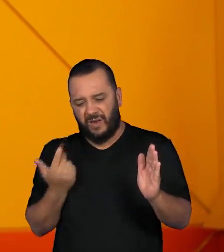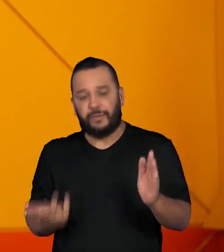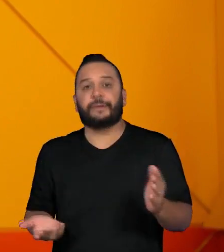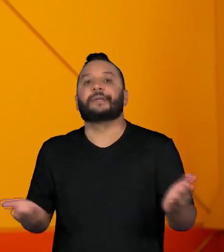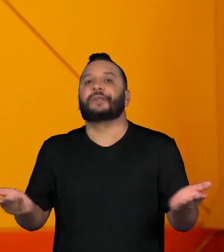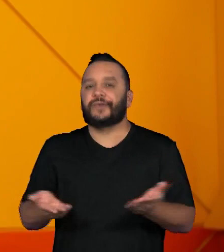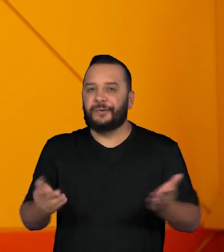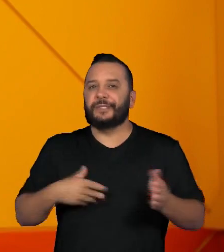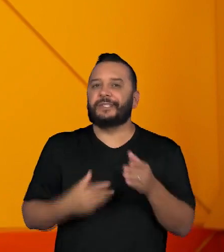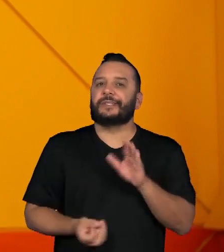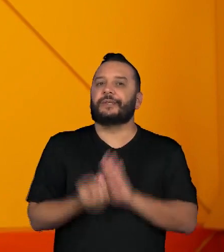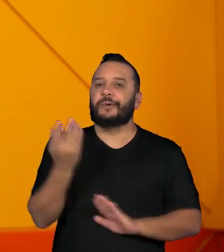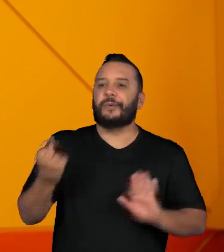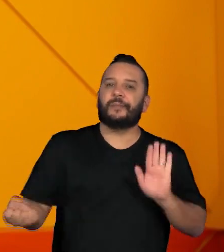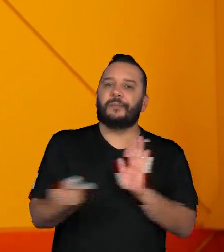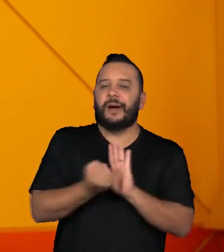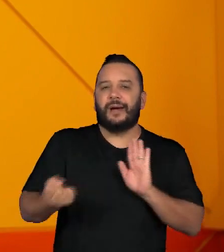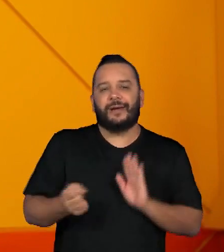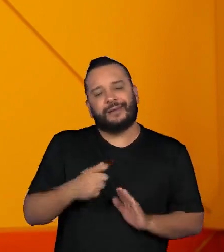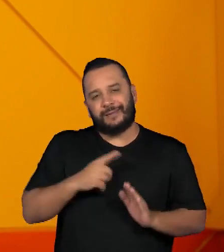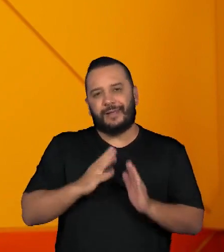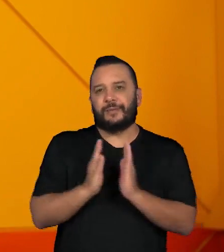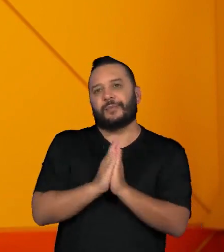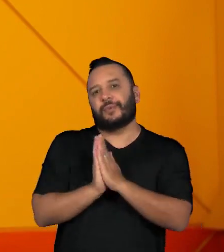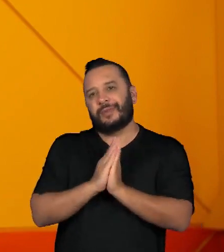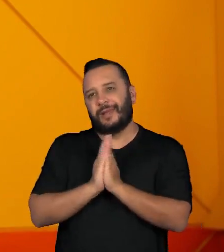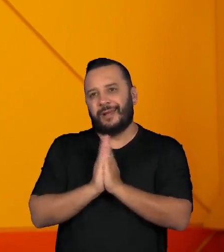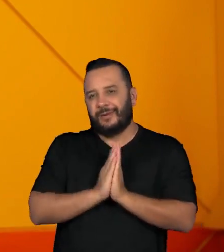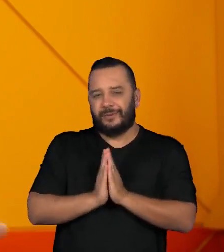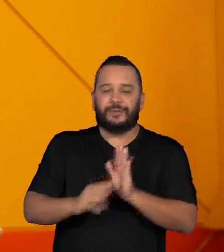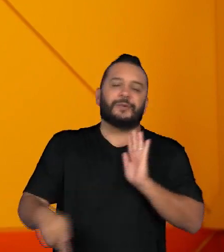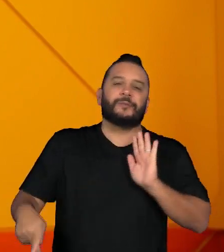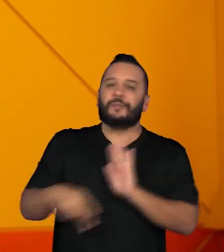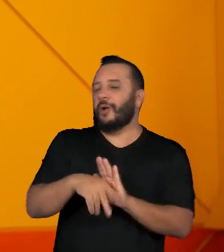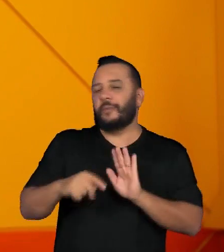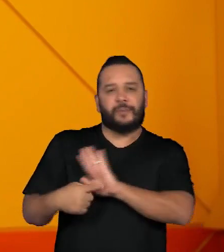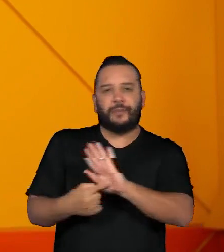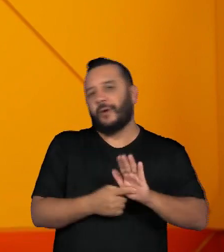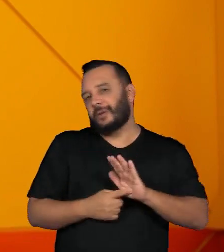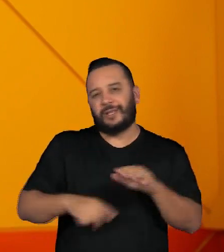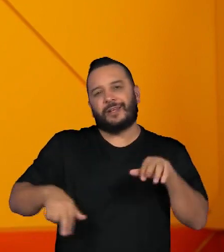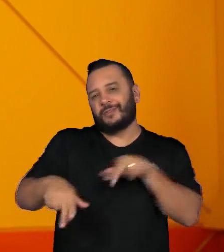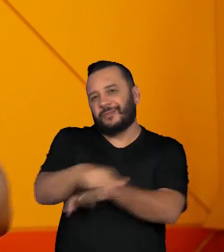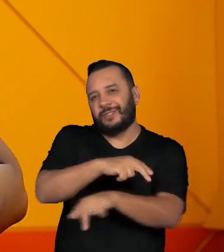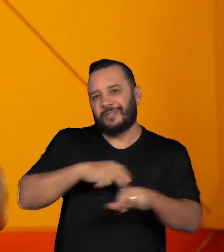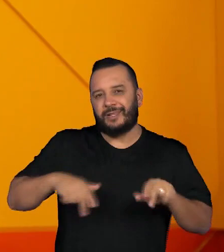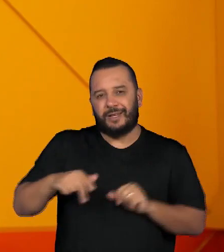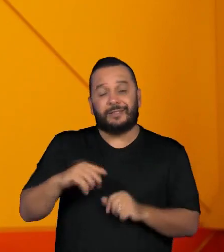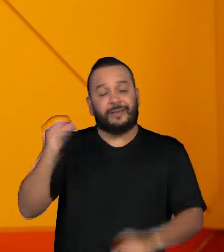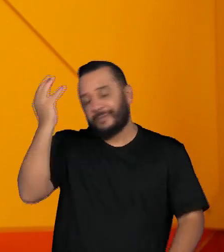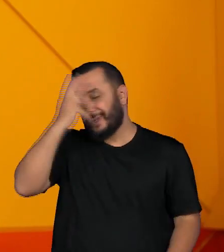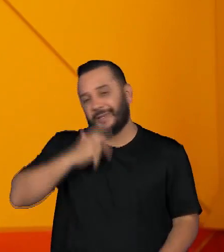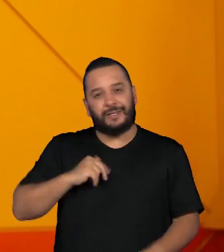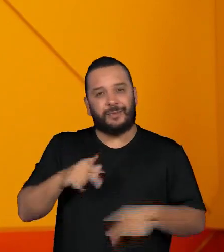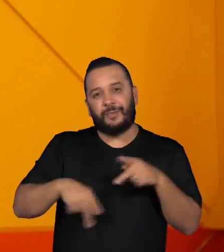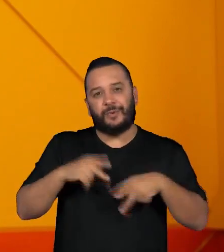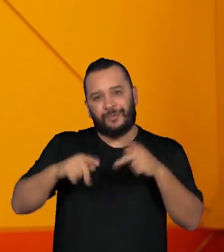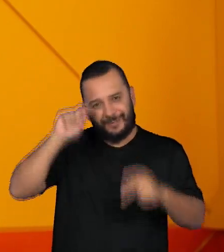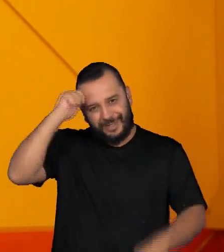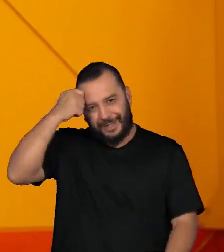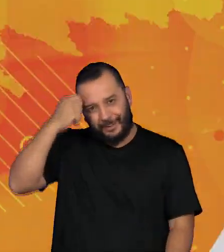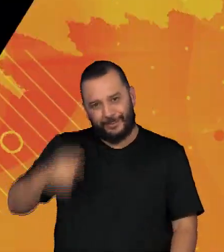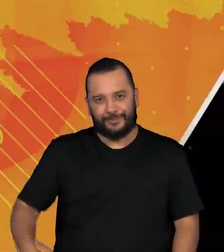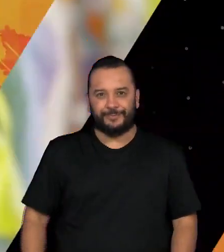uma marca com uma linha de bonecas e de bonecos que vem para celebrar a diversidade e a beleza da raça